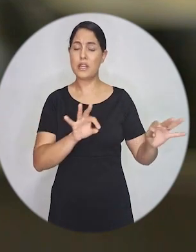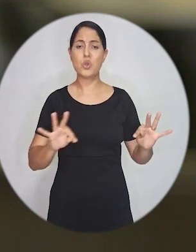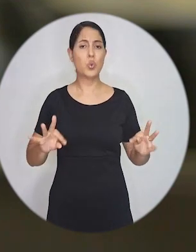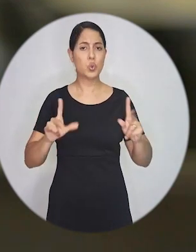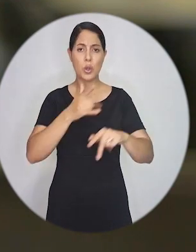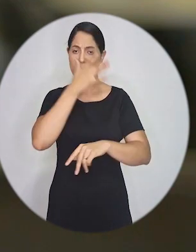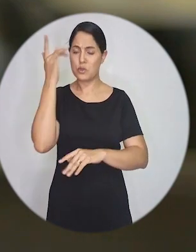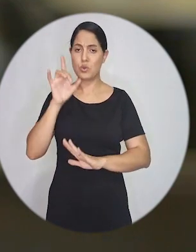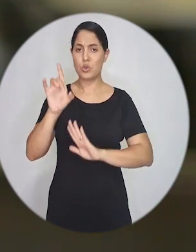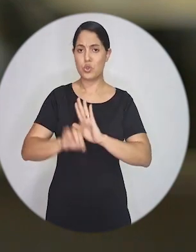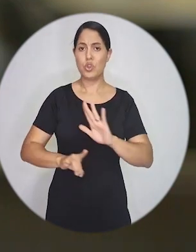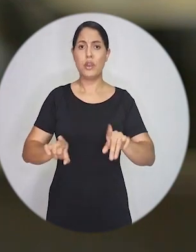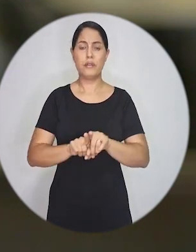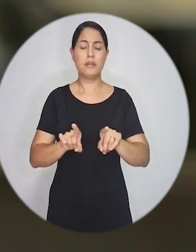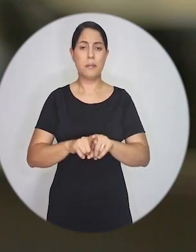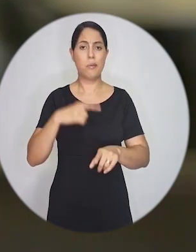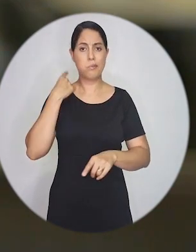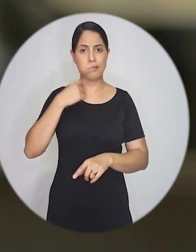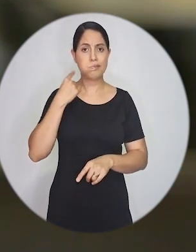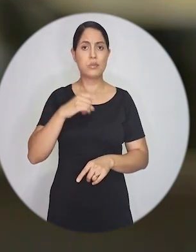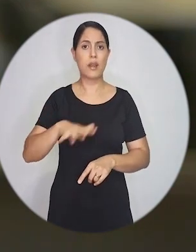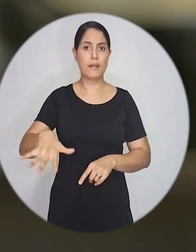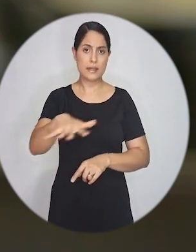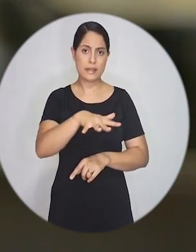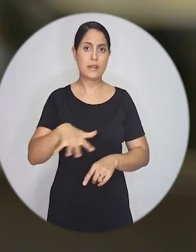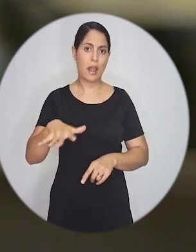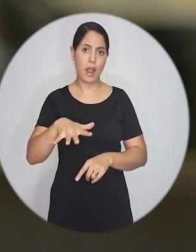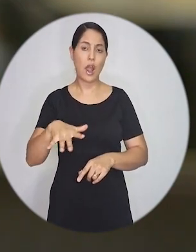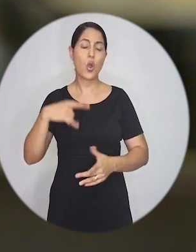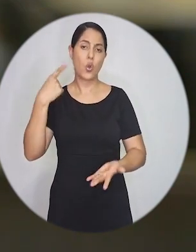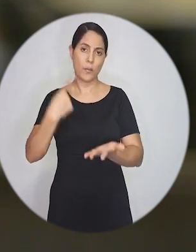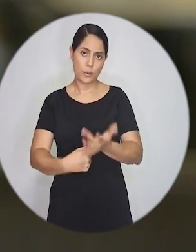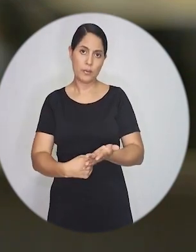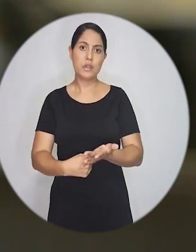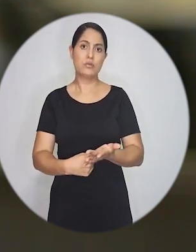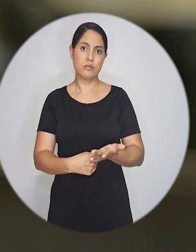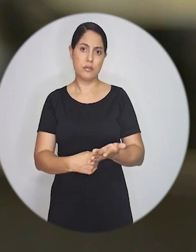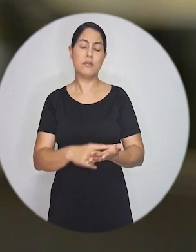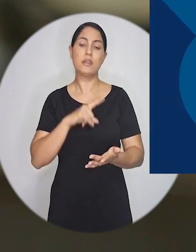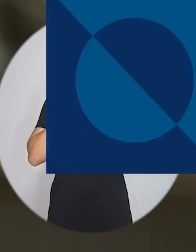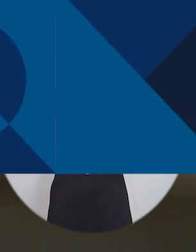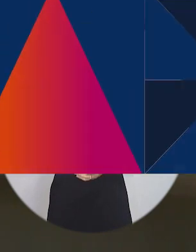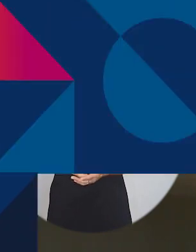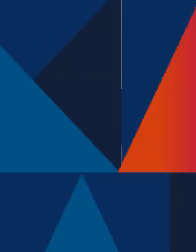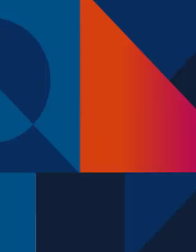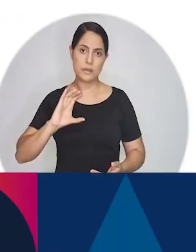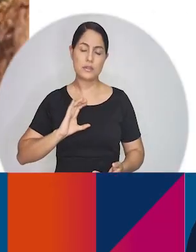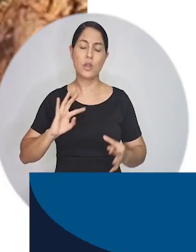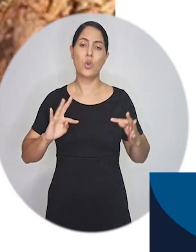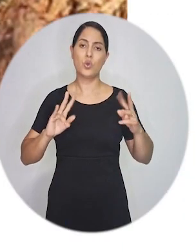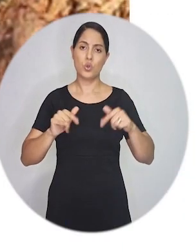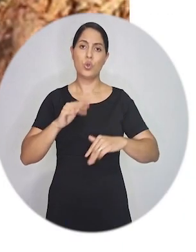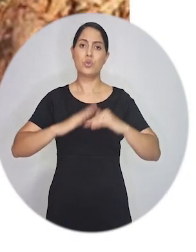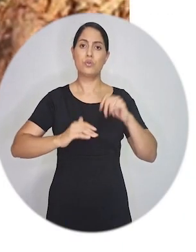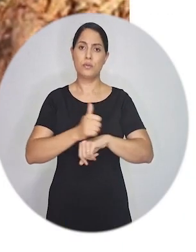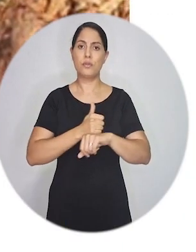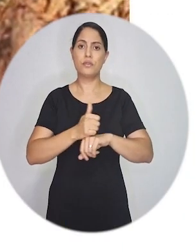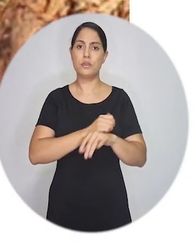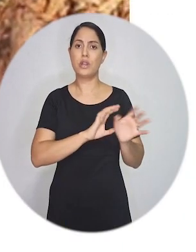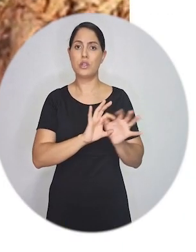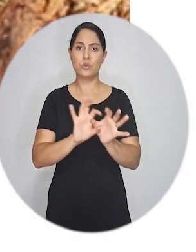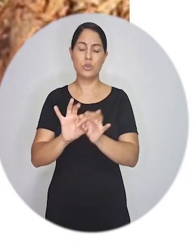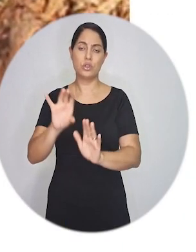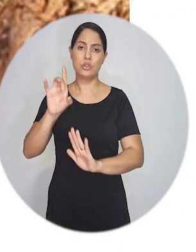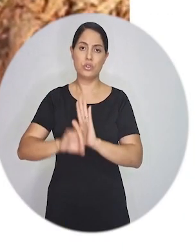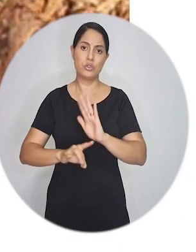que só as universidades elas não conseguem suprir as necessidades desses profissionais. O nosso último evento, a